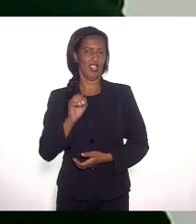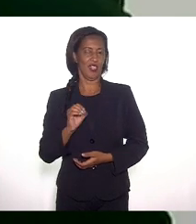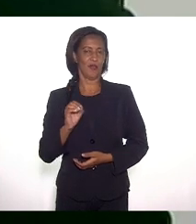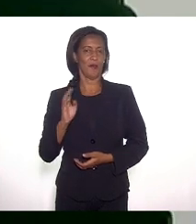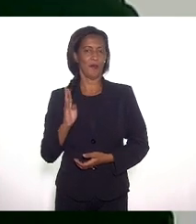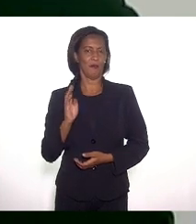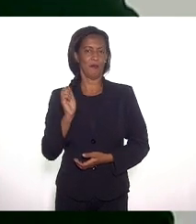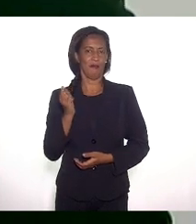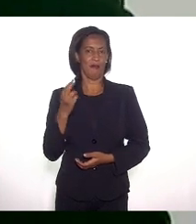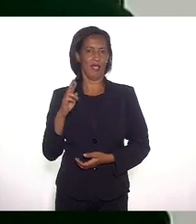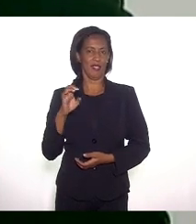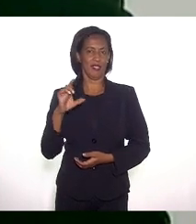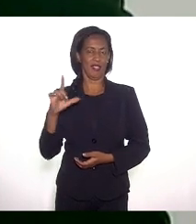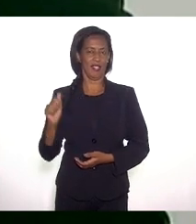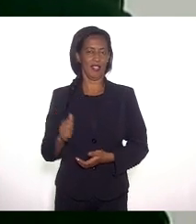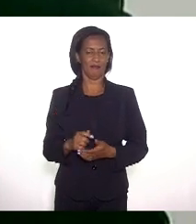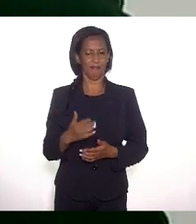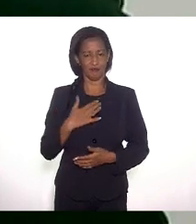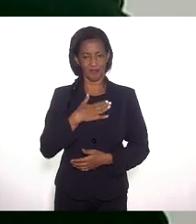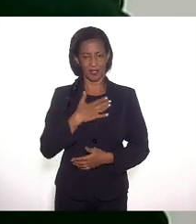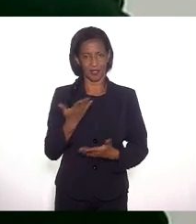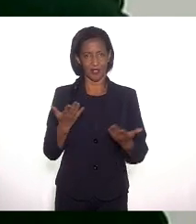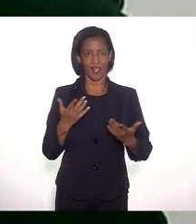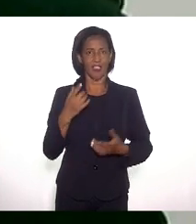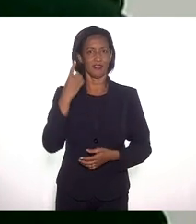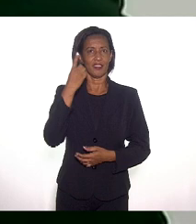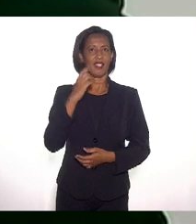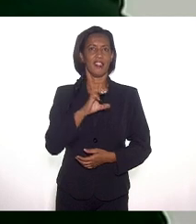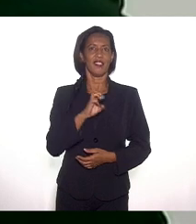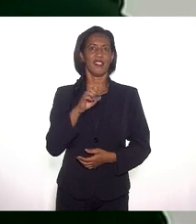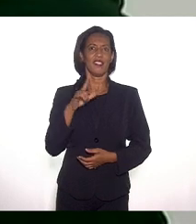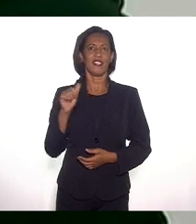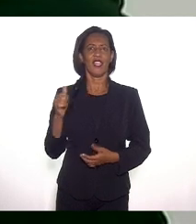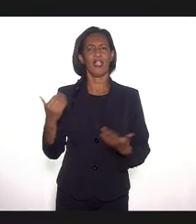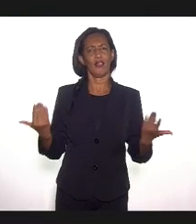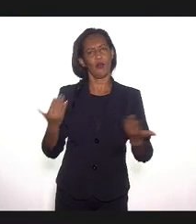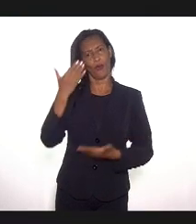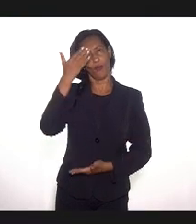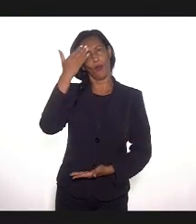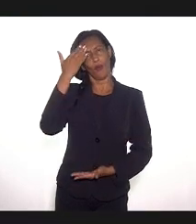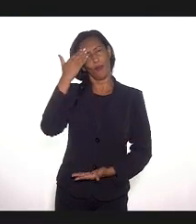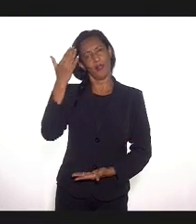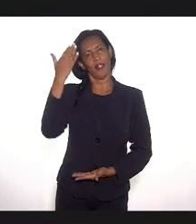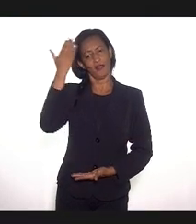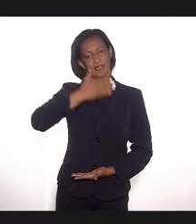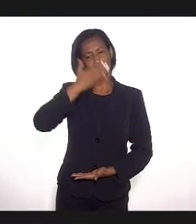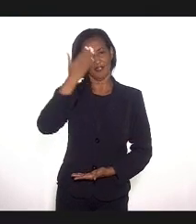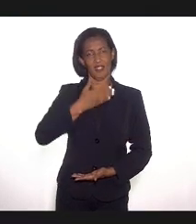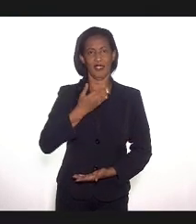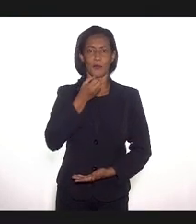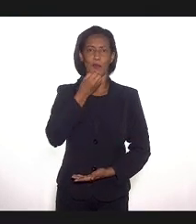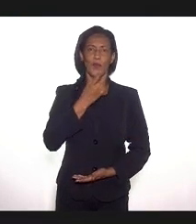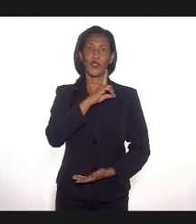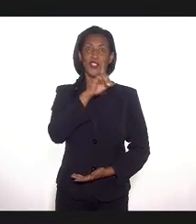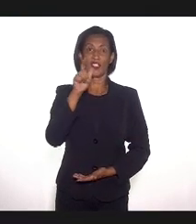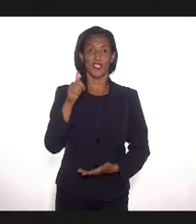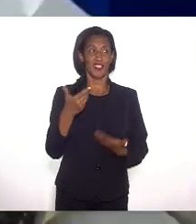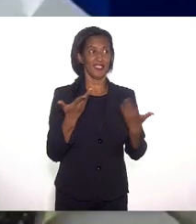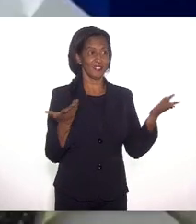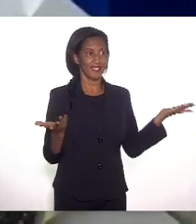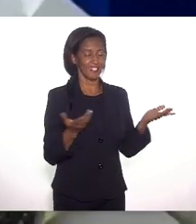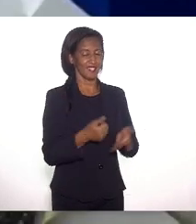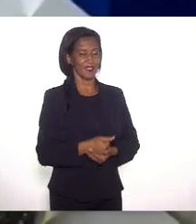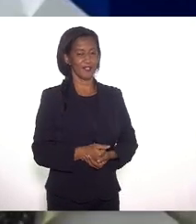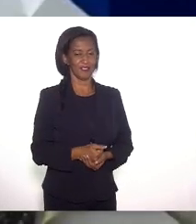governo. Saudar aqui deputada Célia Jordão, muito obrigado pela presença, deputado. Bom dia. Bom Deputado